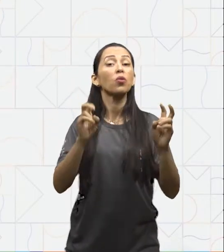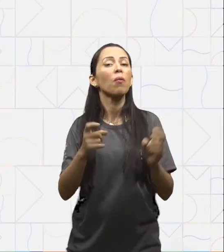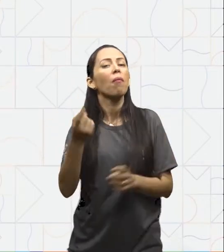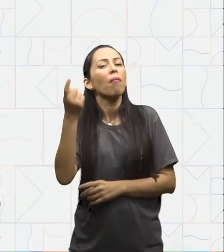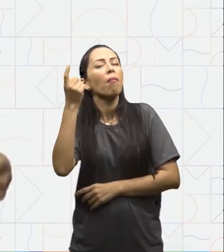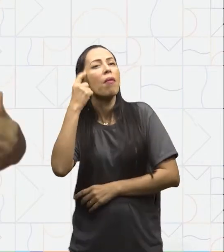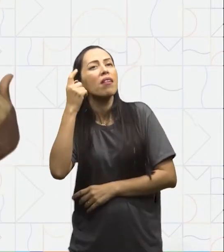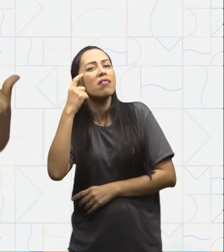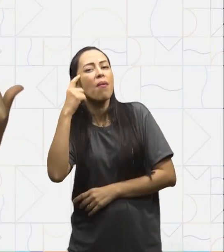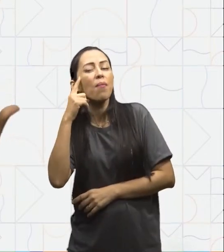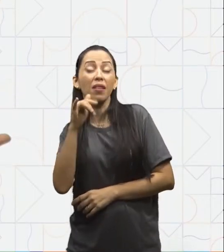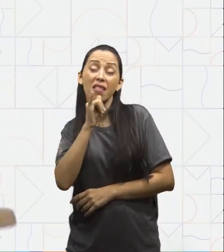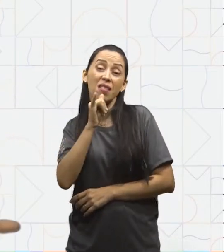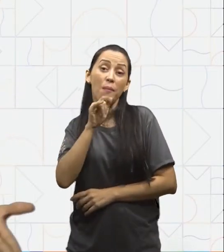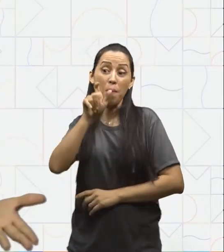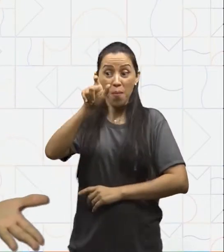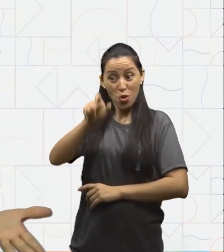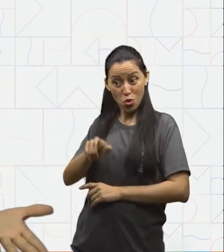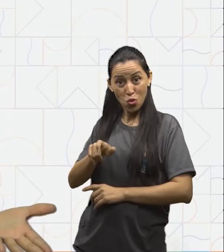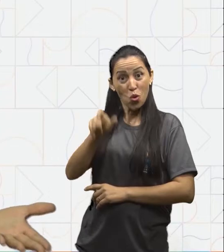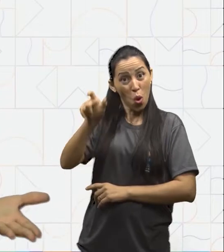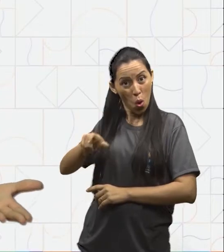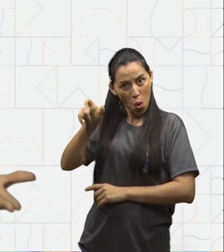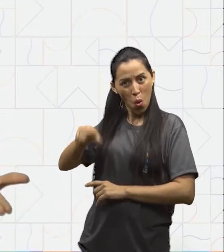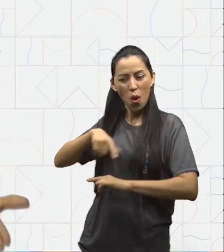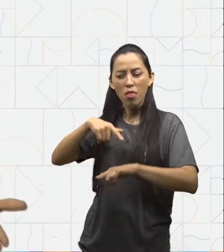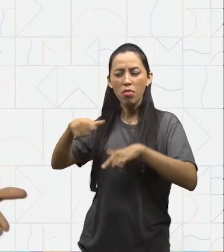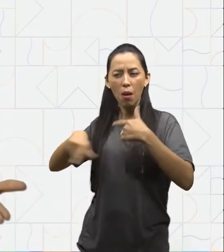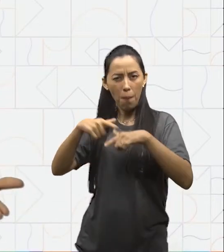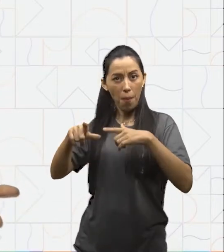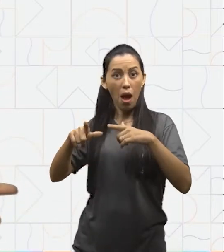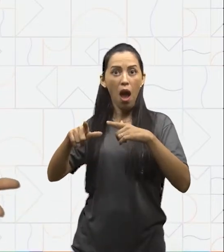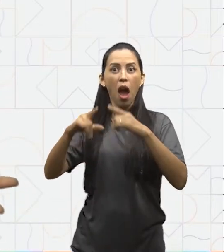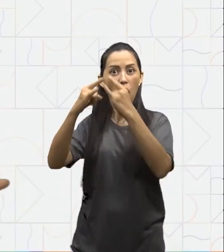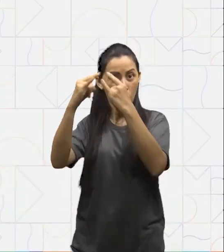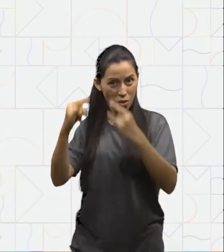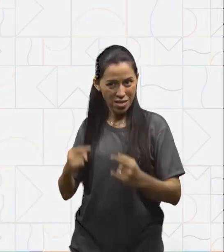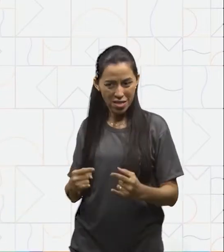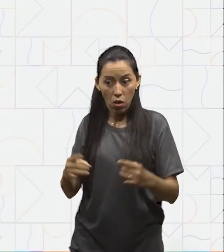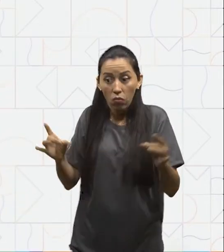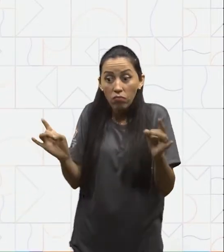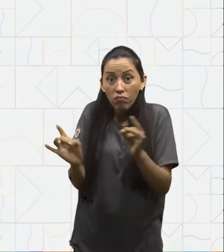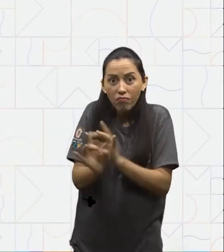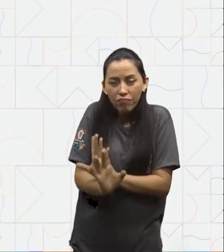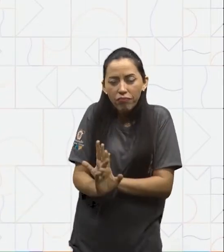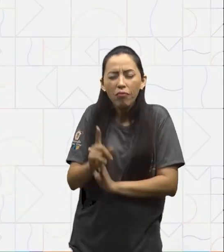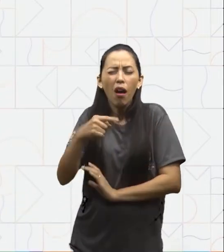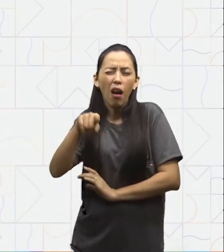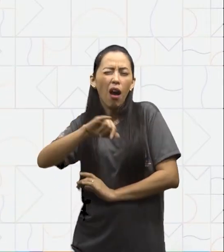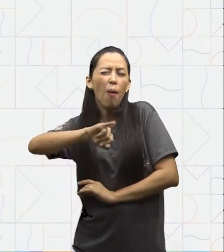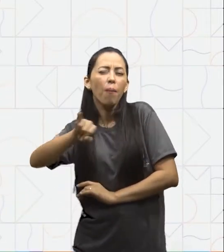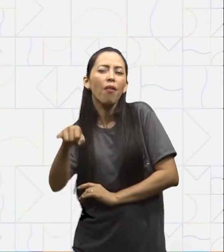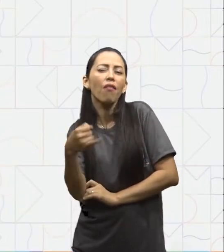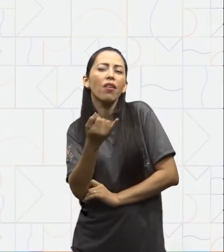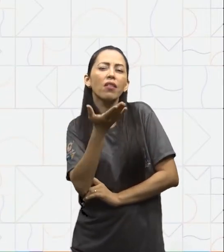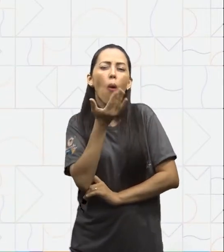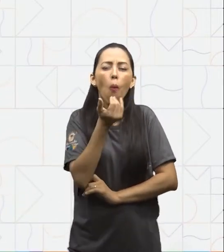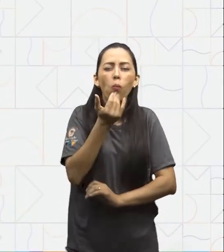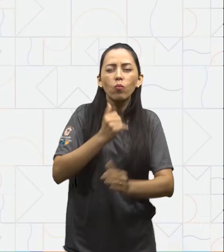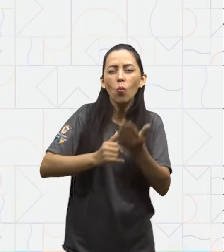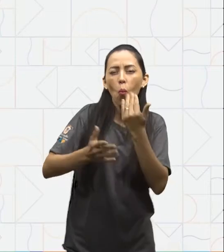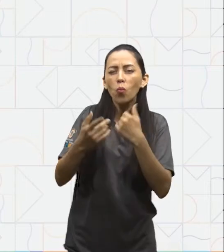seu pensamento que os trabalhadores do circo, ao acabar o espetáculo, devem aproveitar o momento e